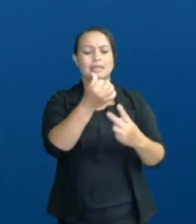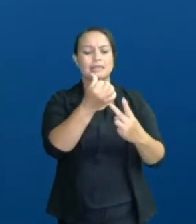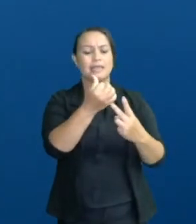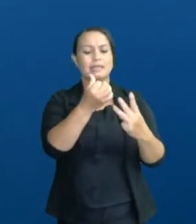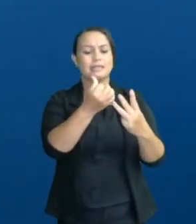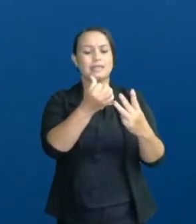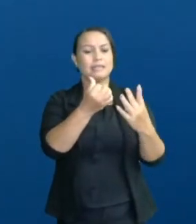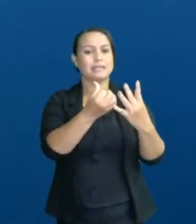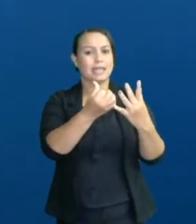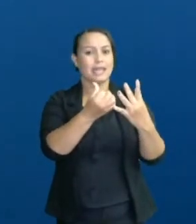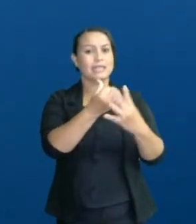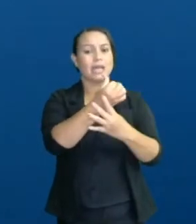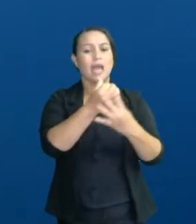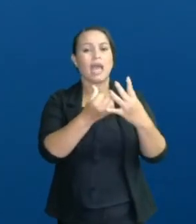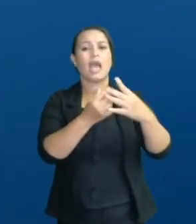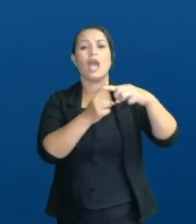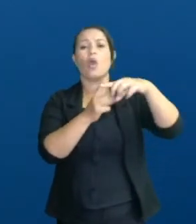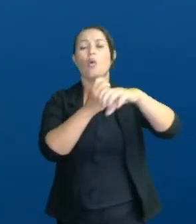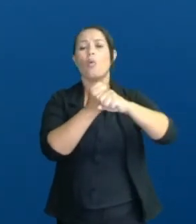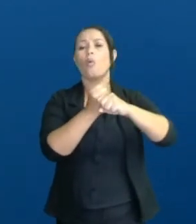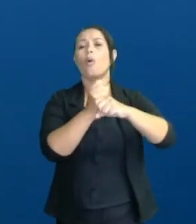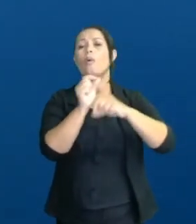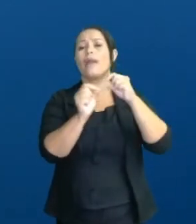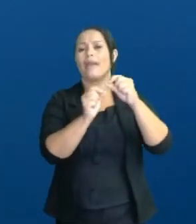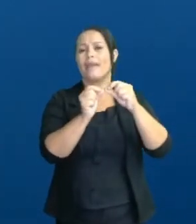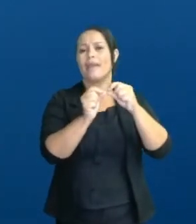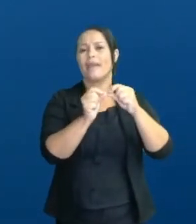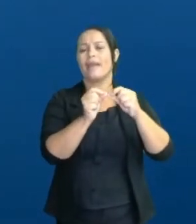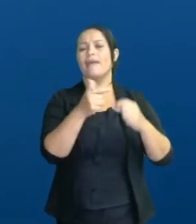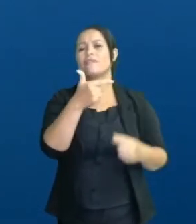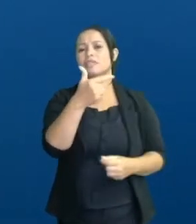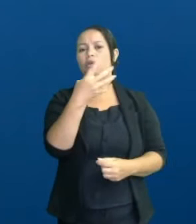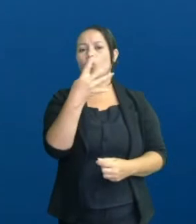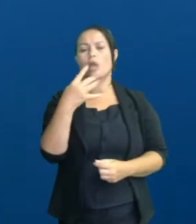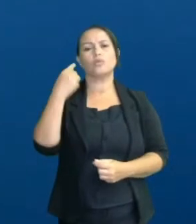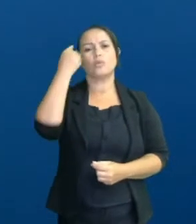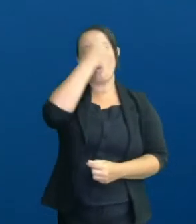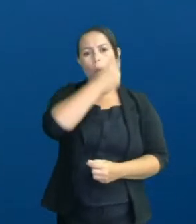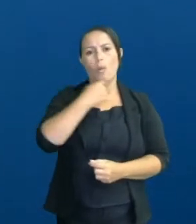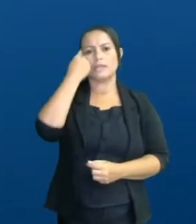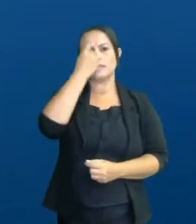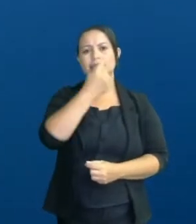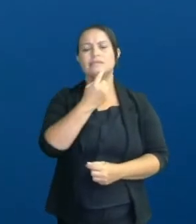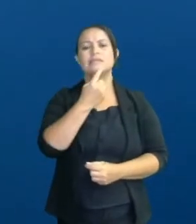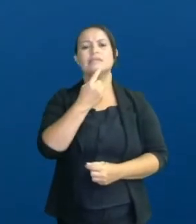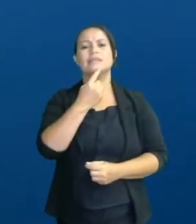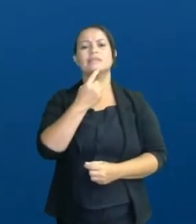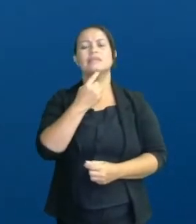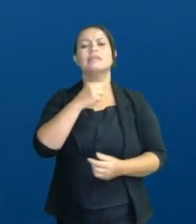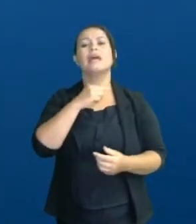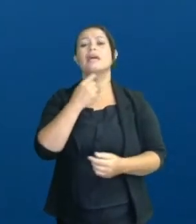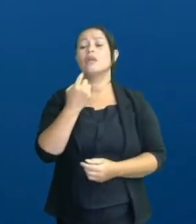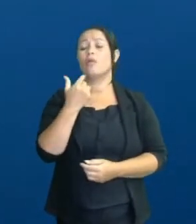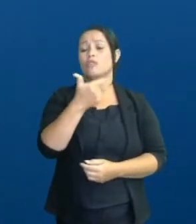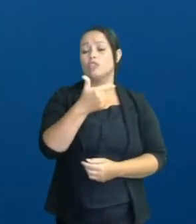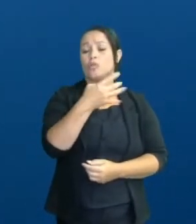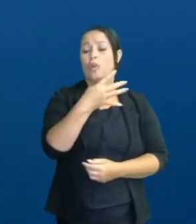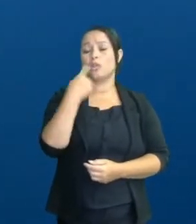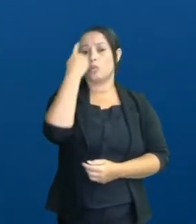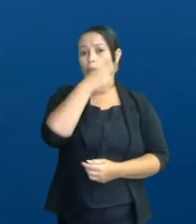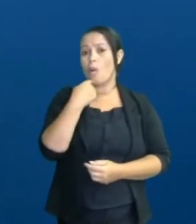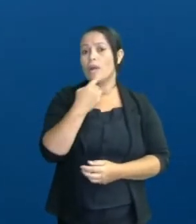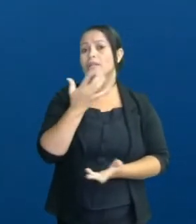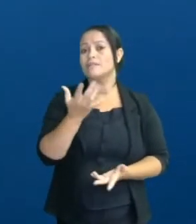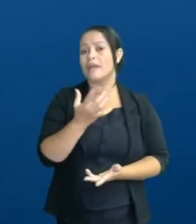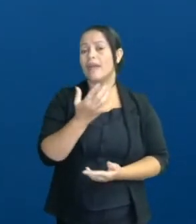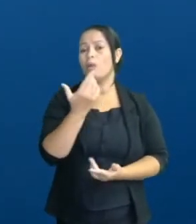vezes dá igual a 24. Então, aí nós temos um período de 24 horas. E a gente viu que 24 horas é que